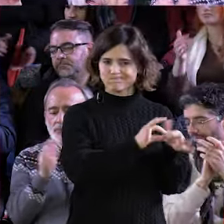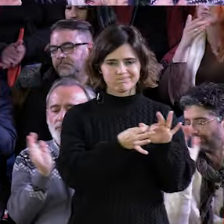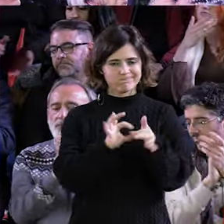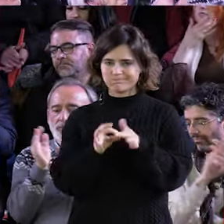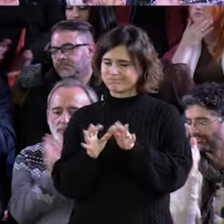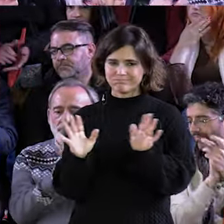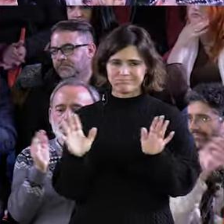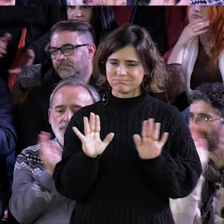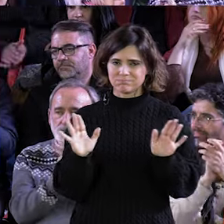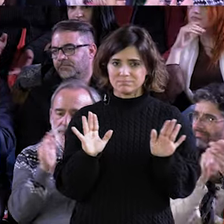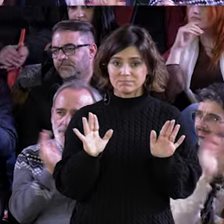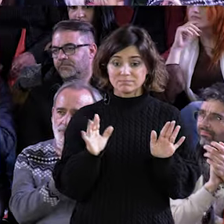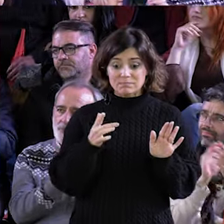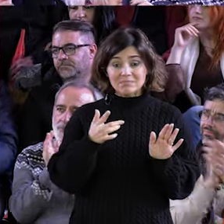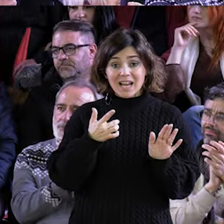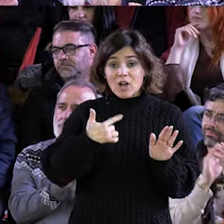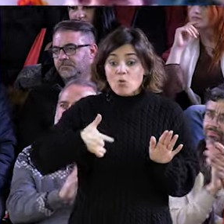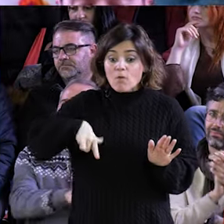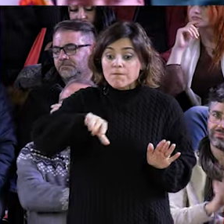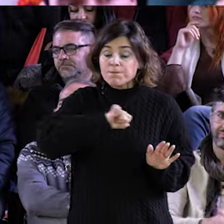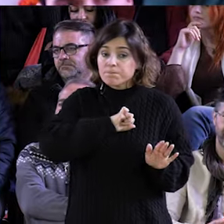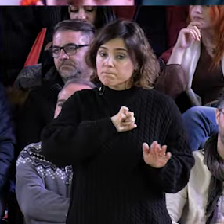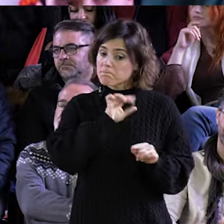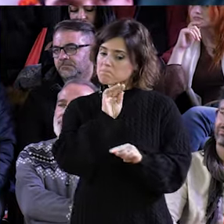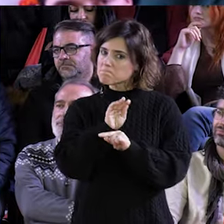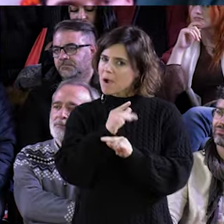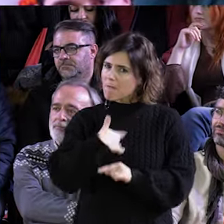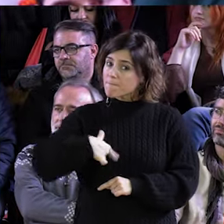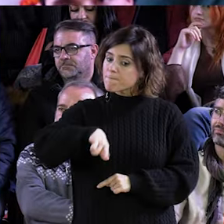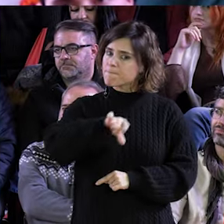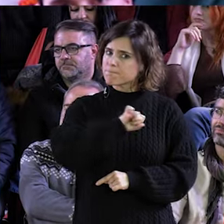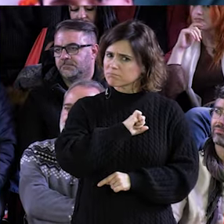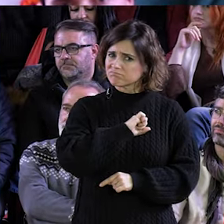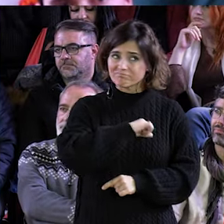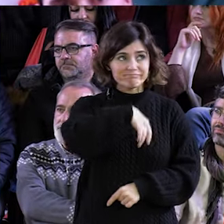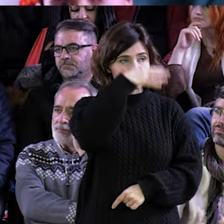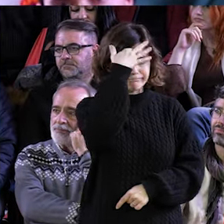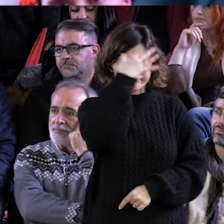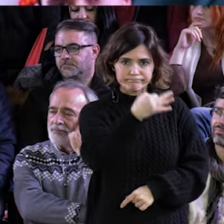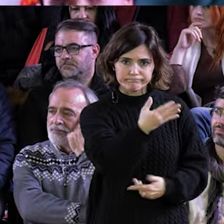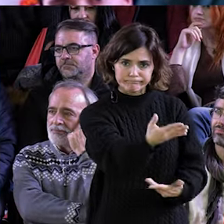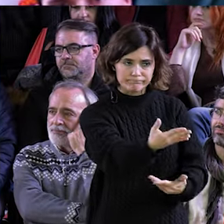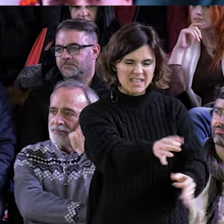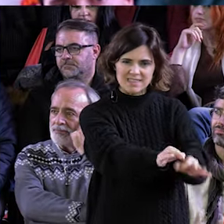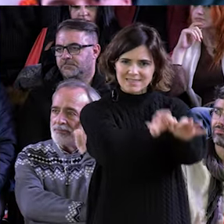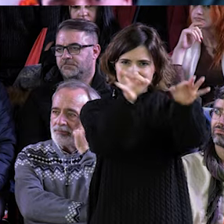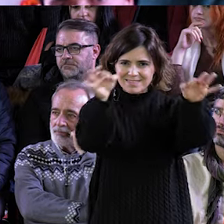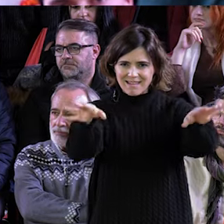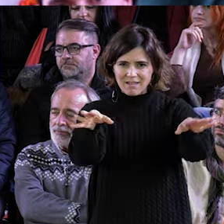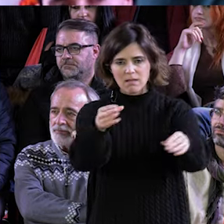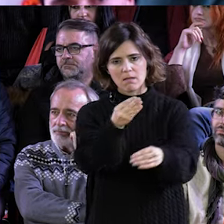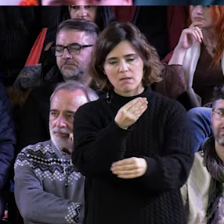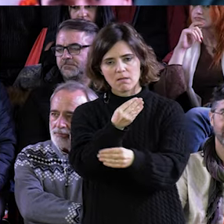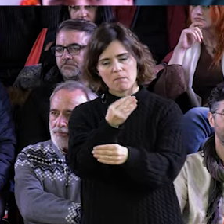o que não faz sentido nenhum é que o nosso banco se esteja a comportar da mesma forma que os bancos privados dos